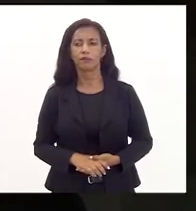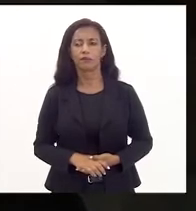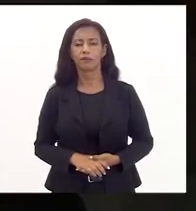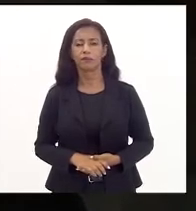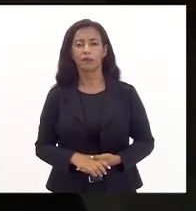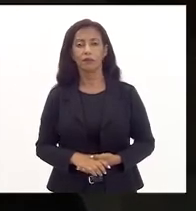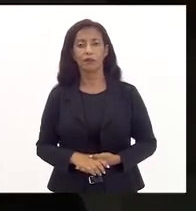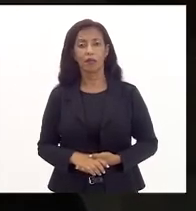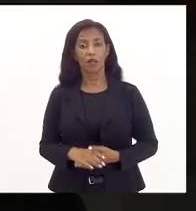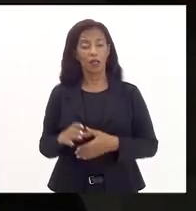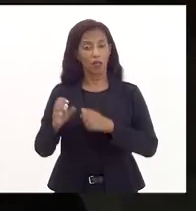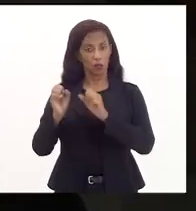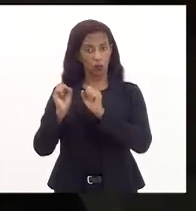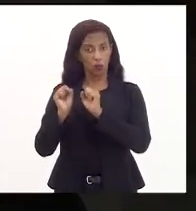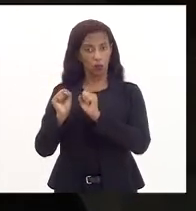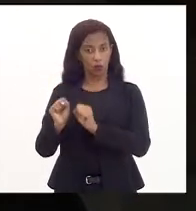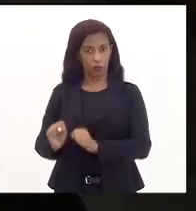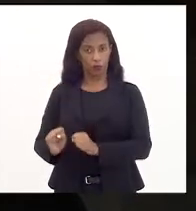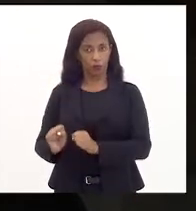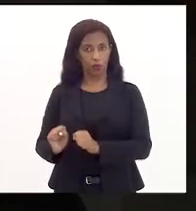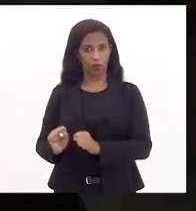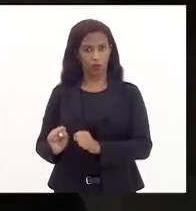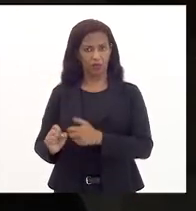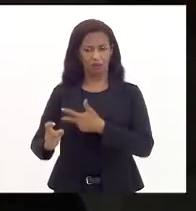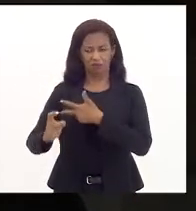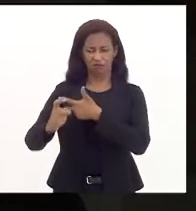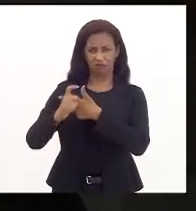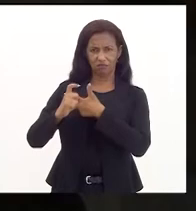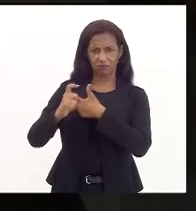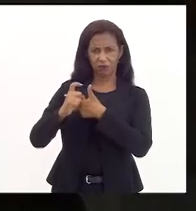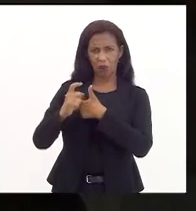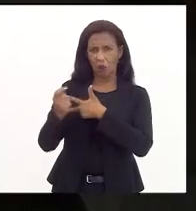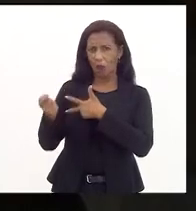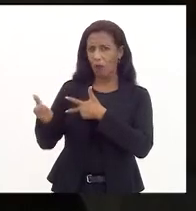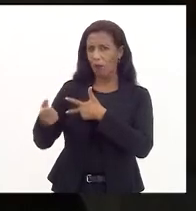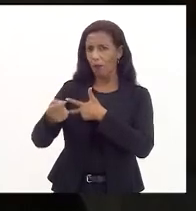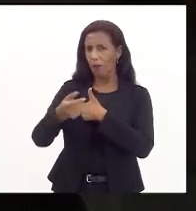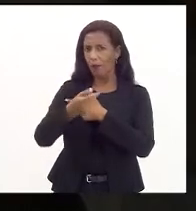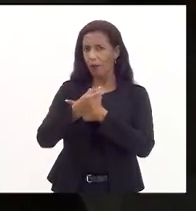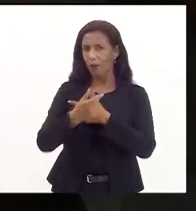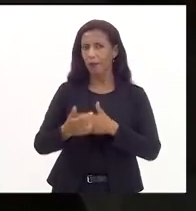E do Poder Executivo, poucos órgãos